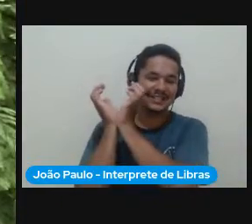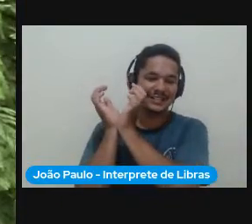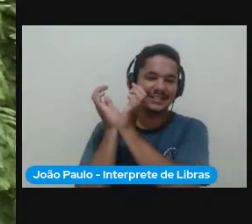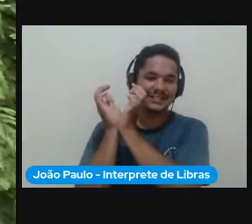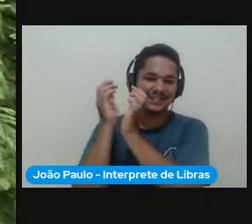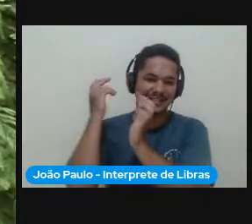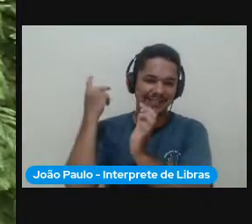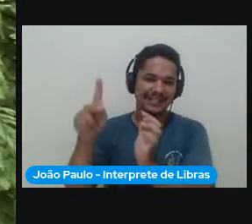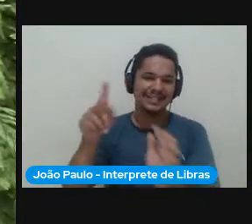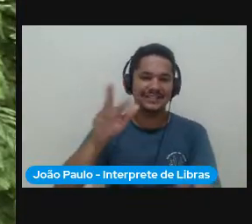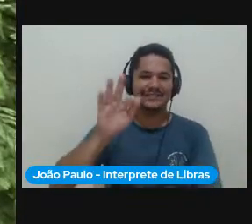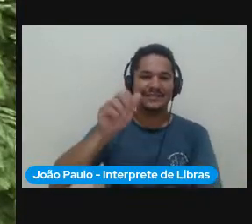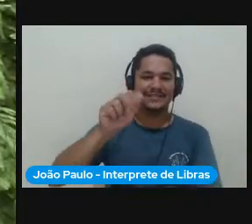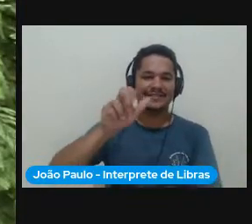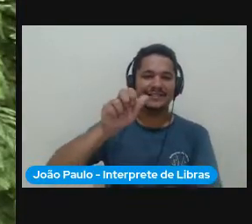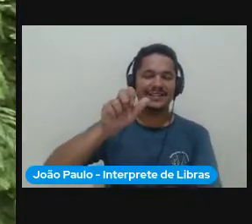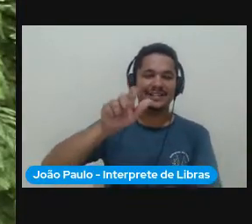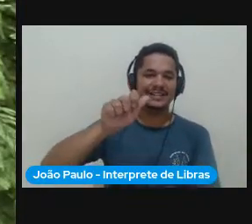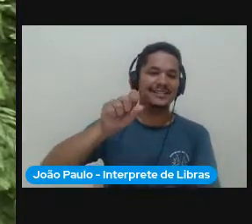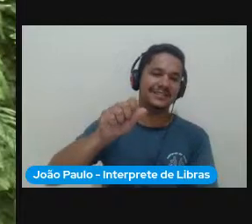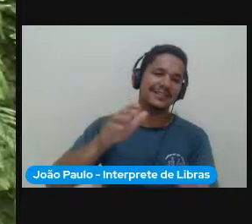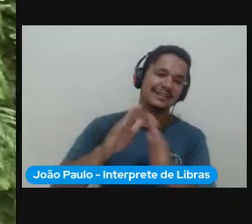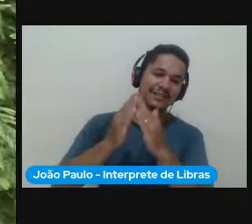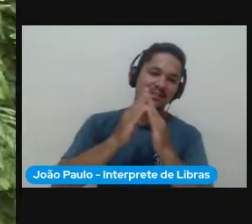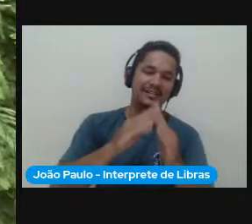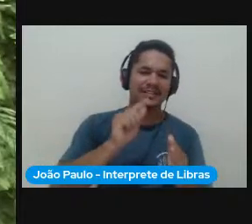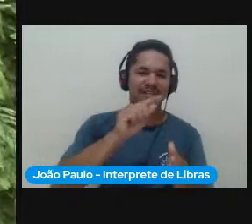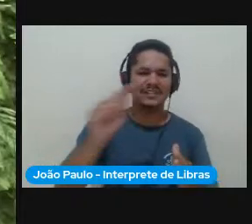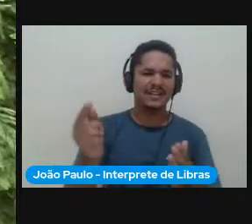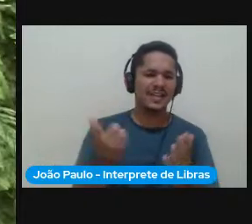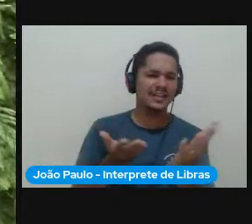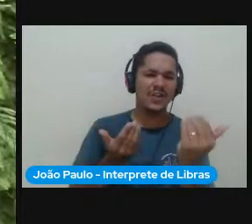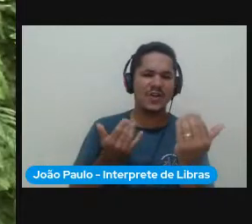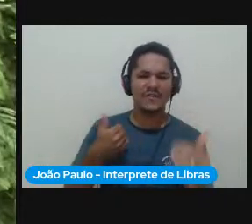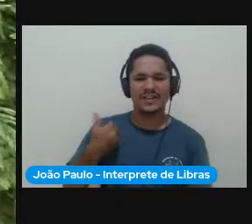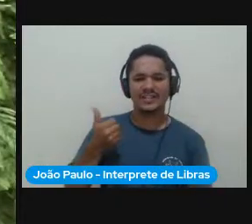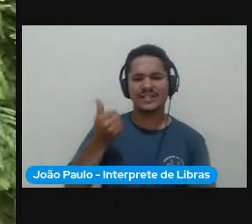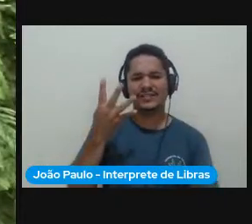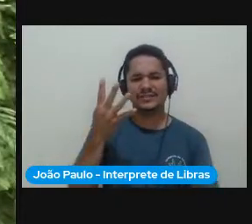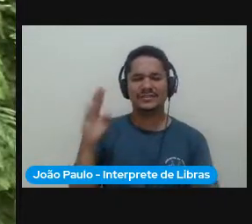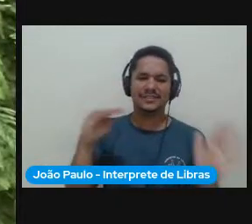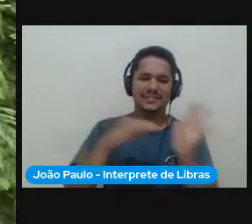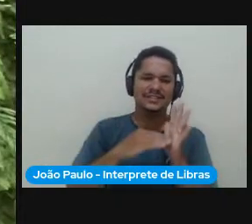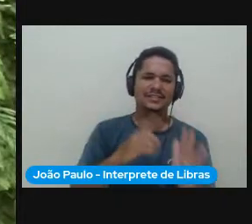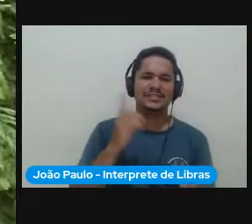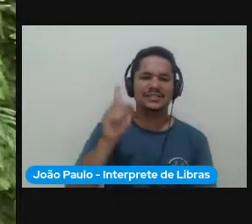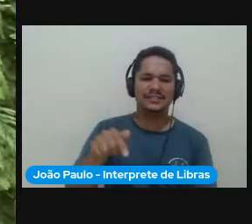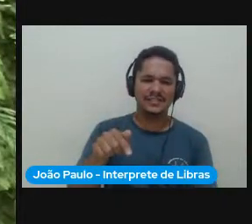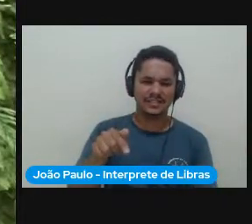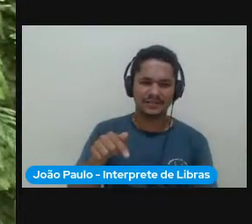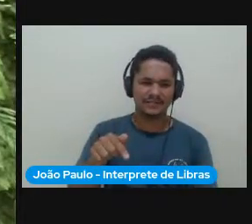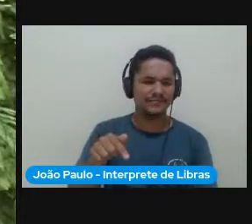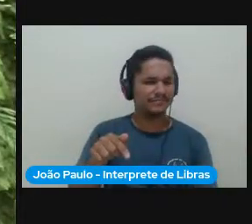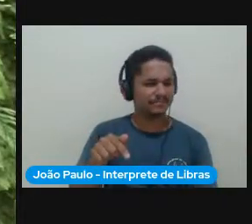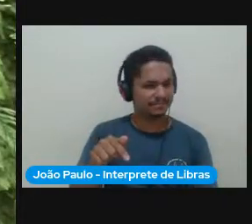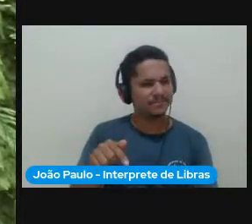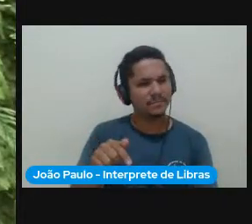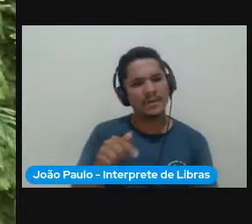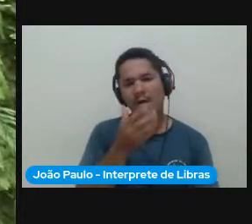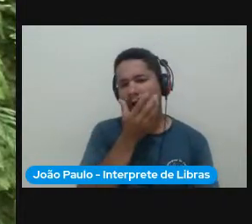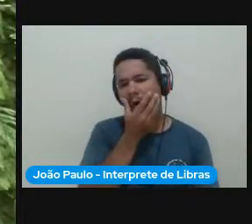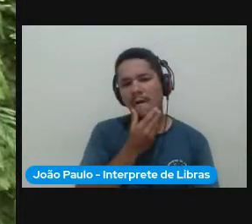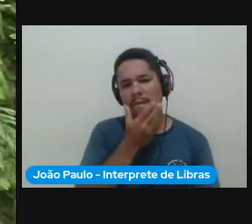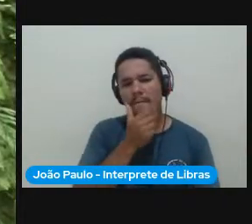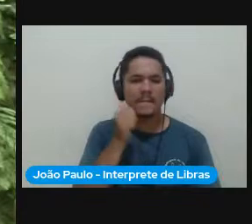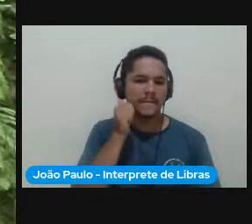de convocar todos os jovens a partir de 14 anos até 17 anos, e isso, time masculino e o